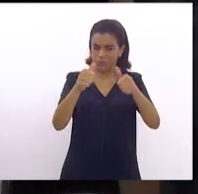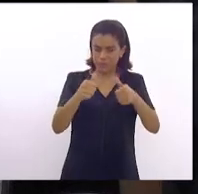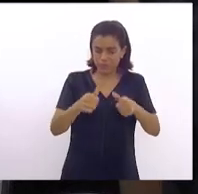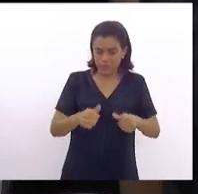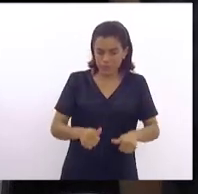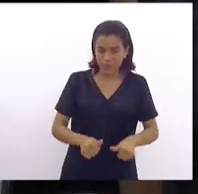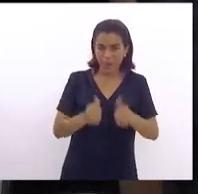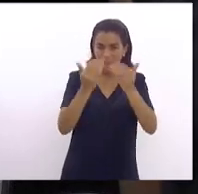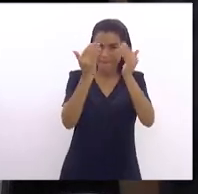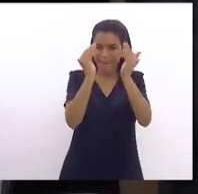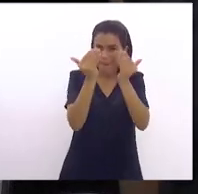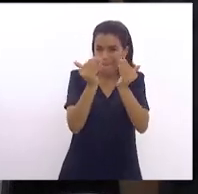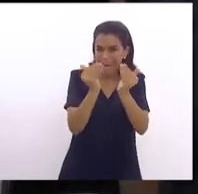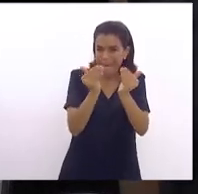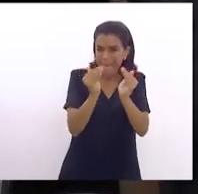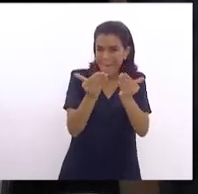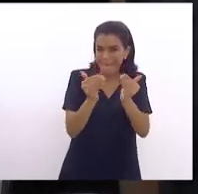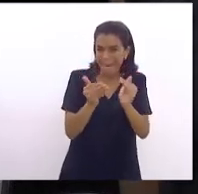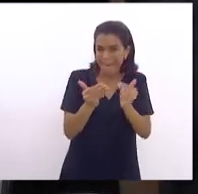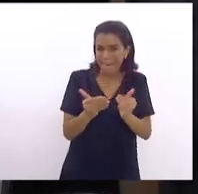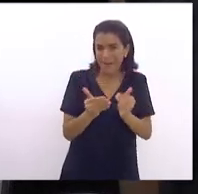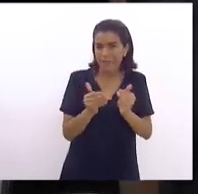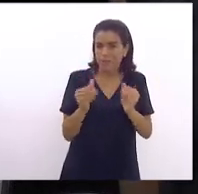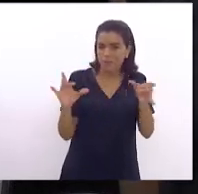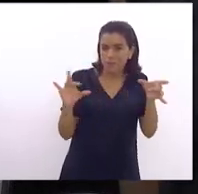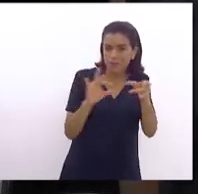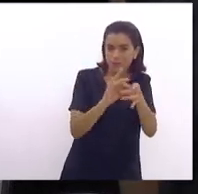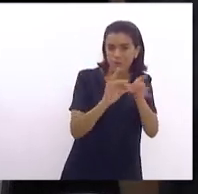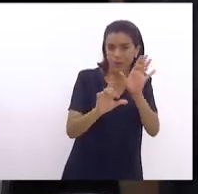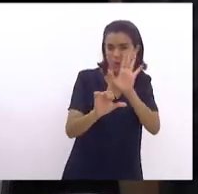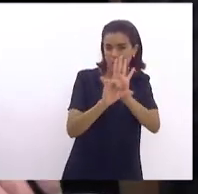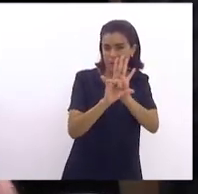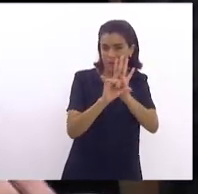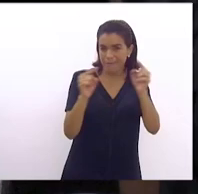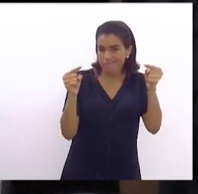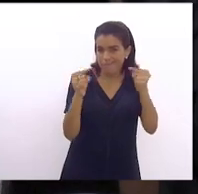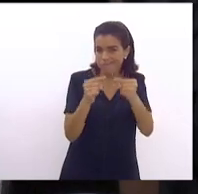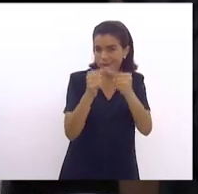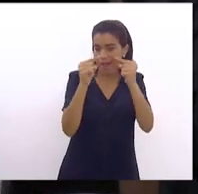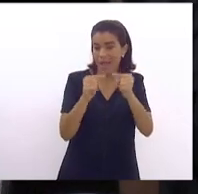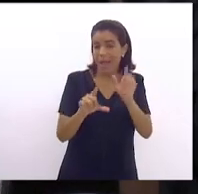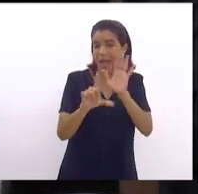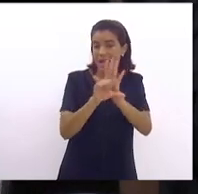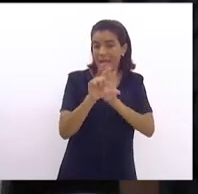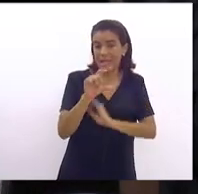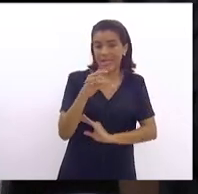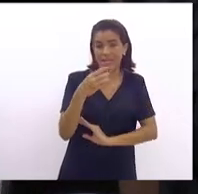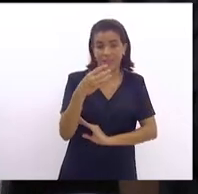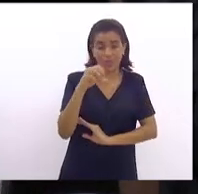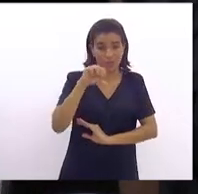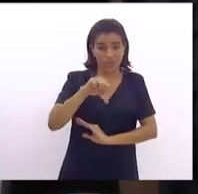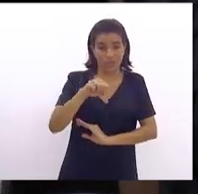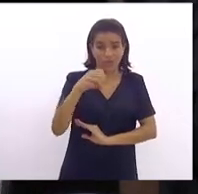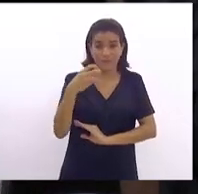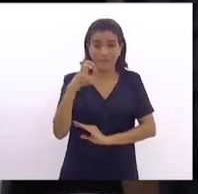toda a legislação pertinente, em especial a Lei 9537, que é